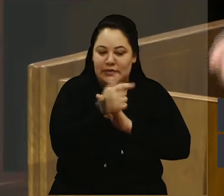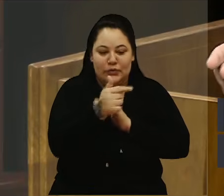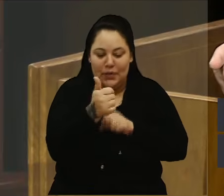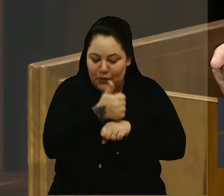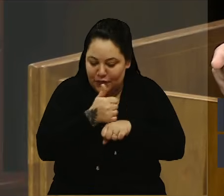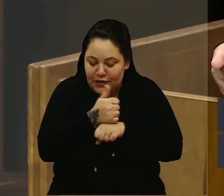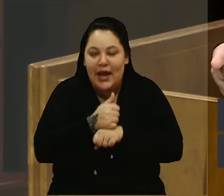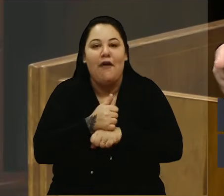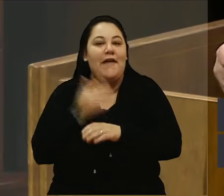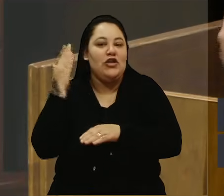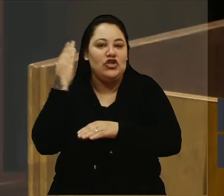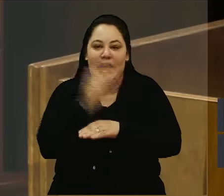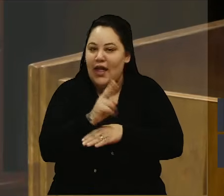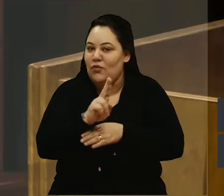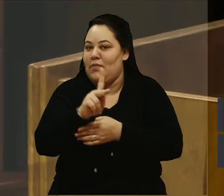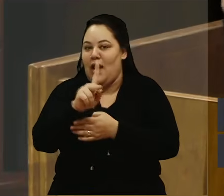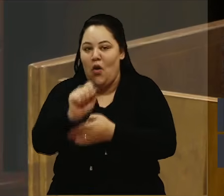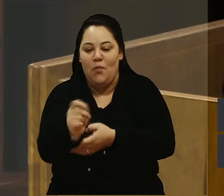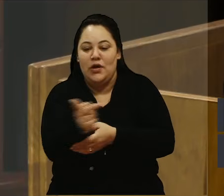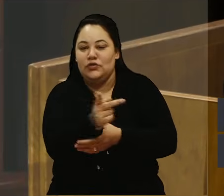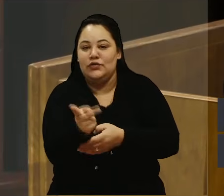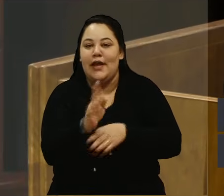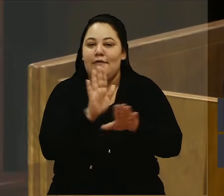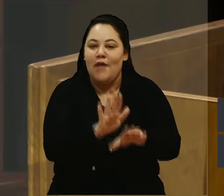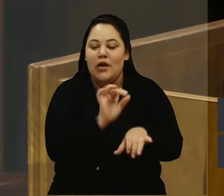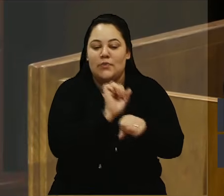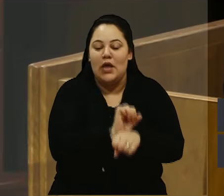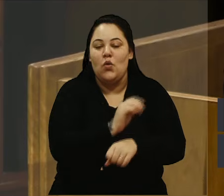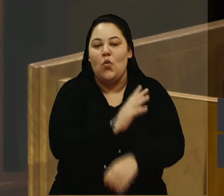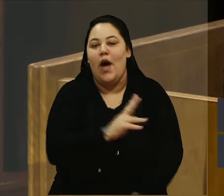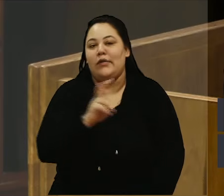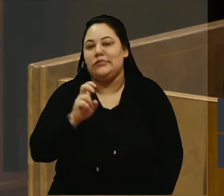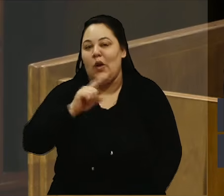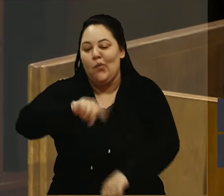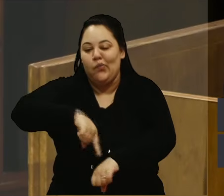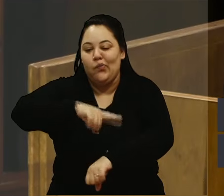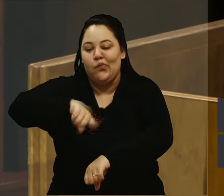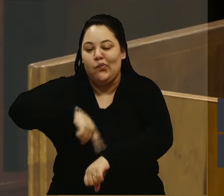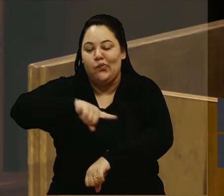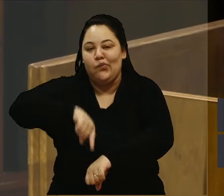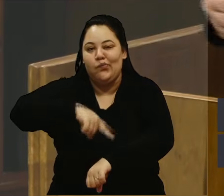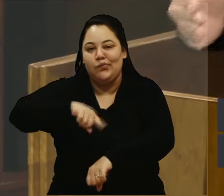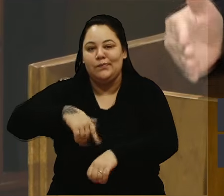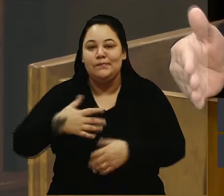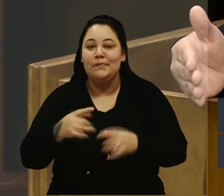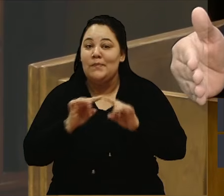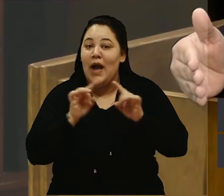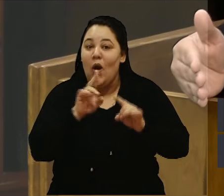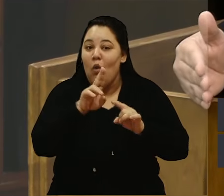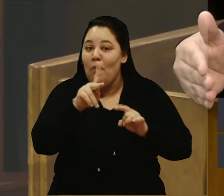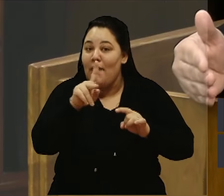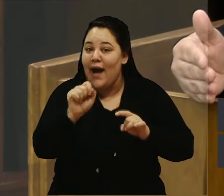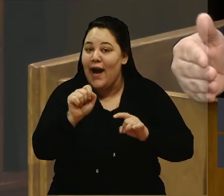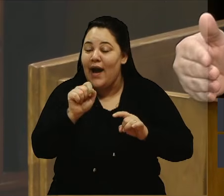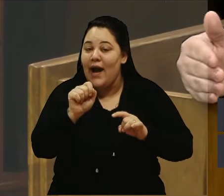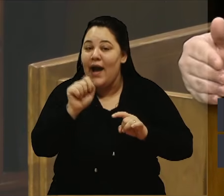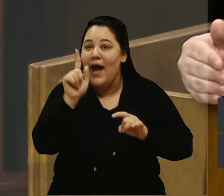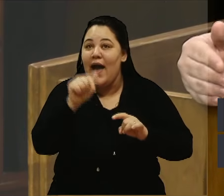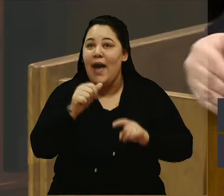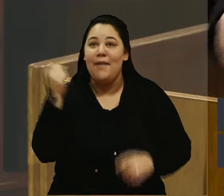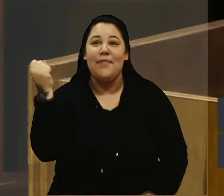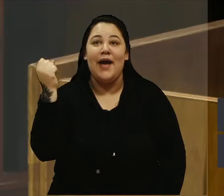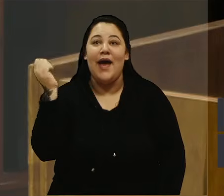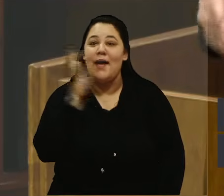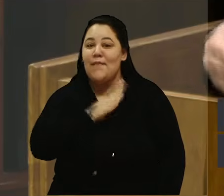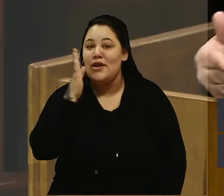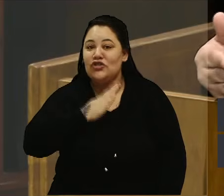na UPA Zona Norte. Aí ficam 4, 5 horas. Mas as UPAs é para urgência e emergência, não é para pessoa que tem uma dor de